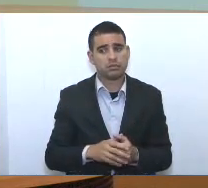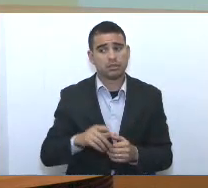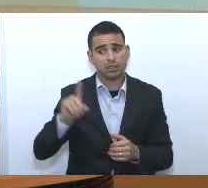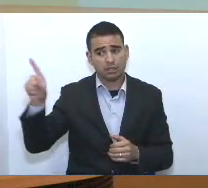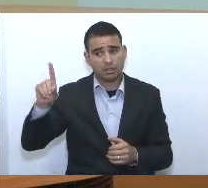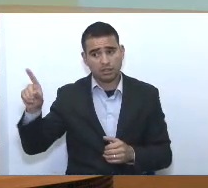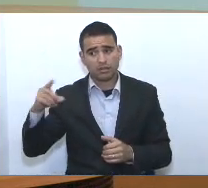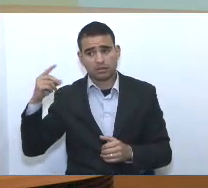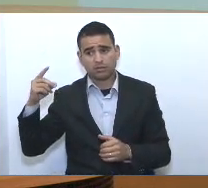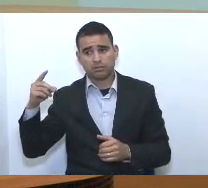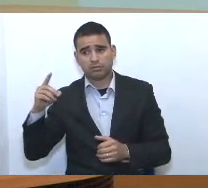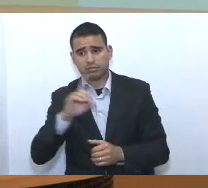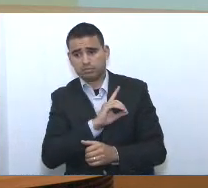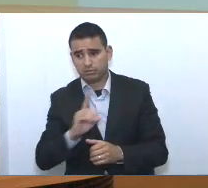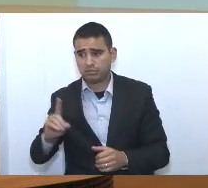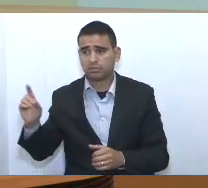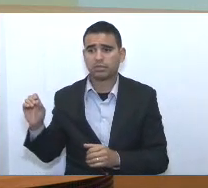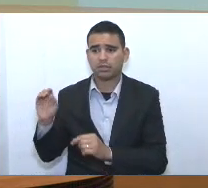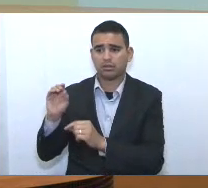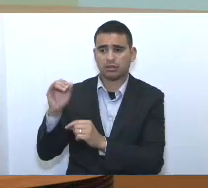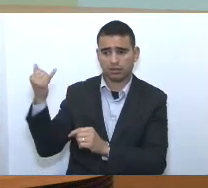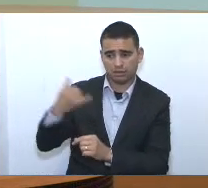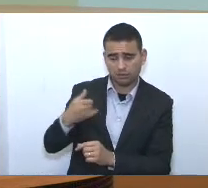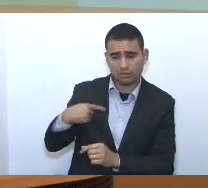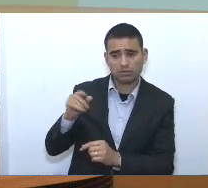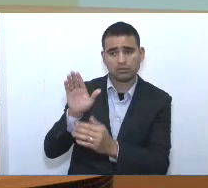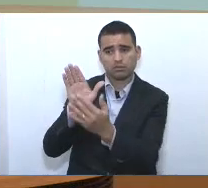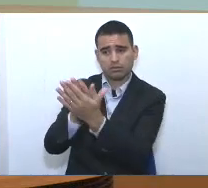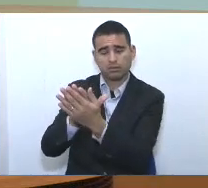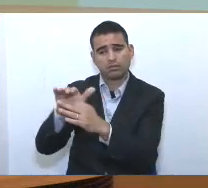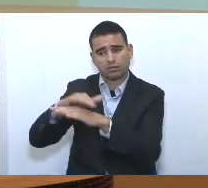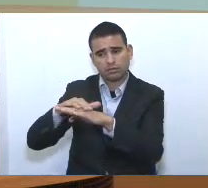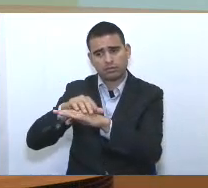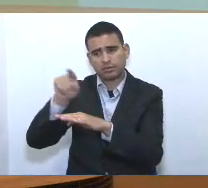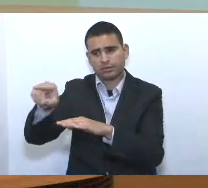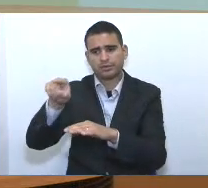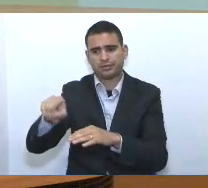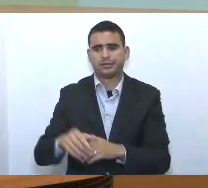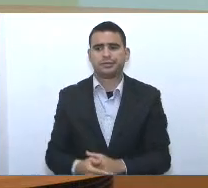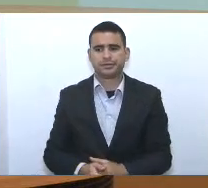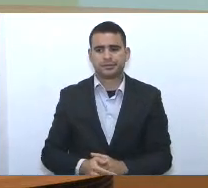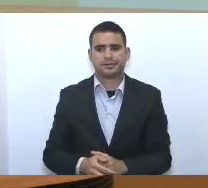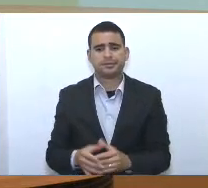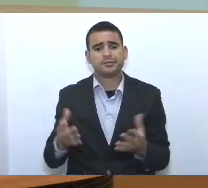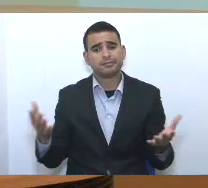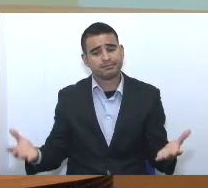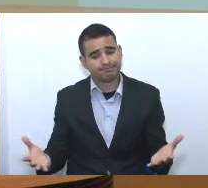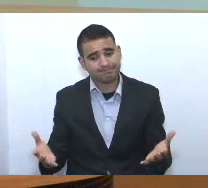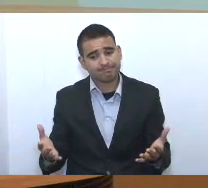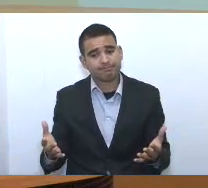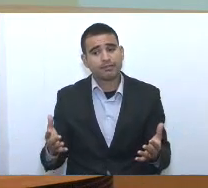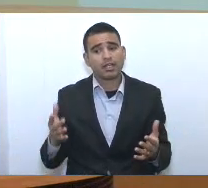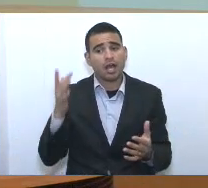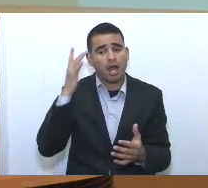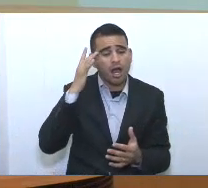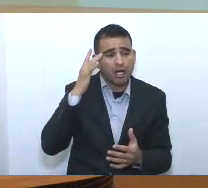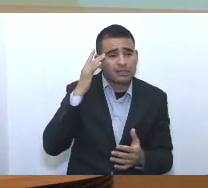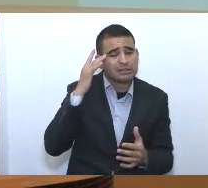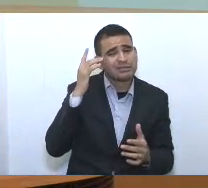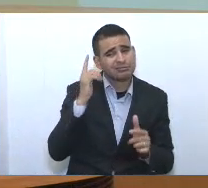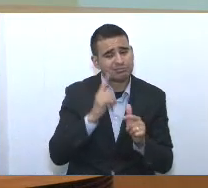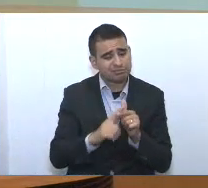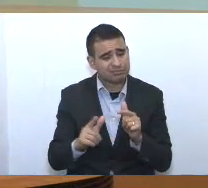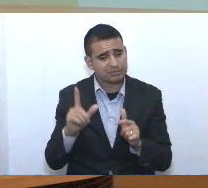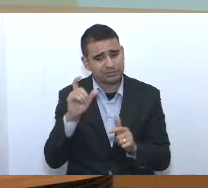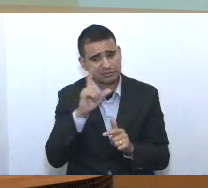e para tentar resolver o mais rápido possível. Mas eu acho que vai ser totalmente deselegante, né, no dia 26, né,